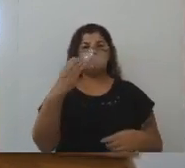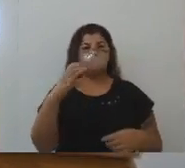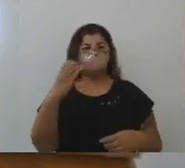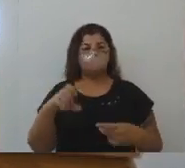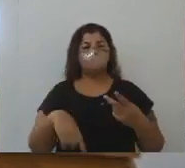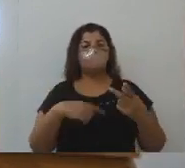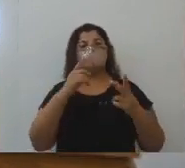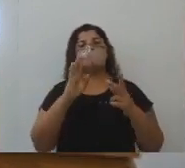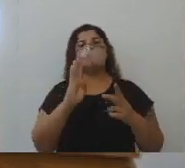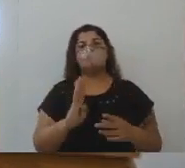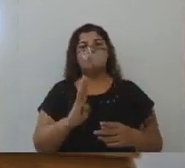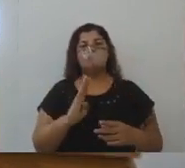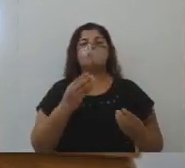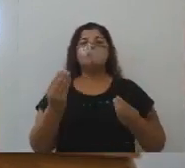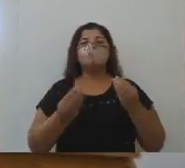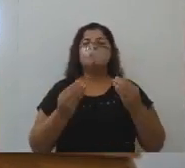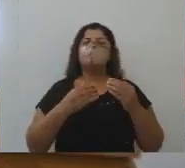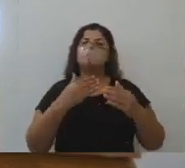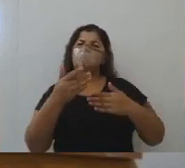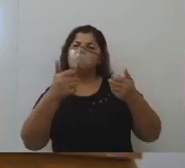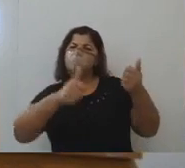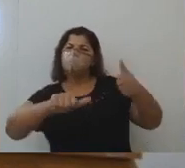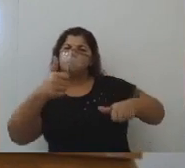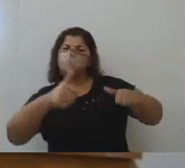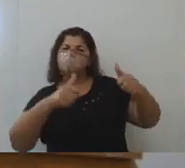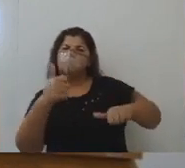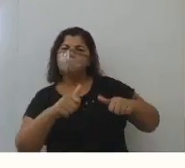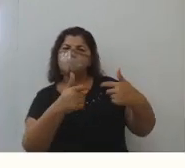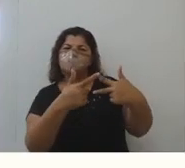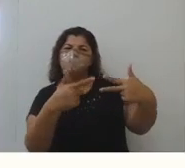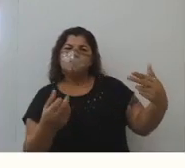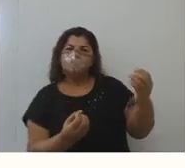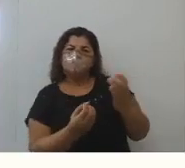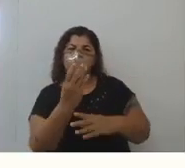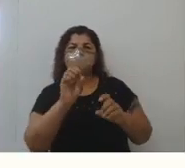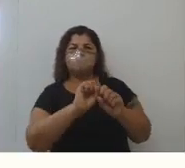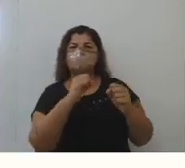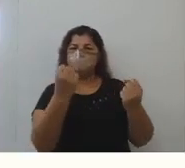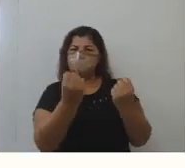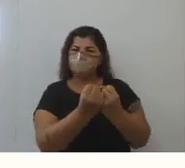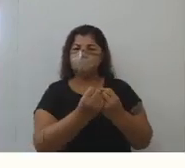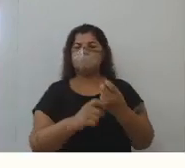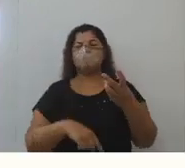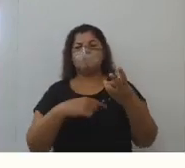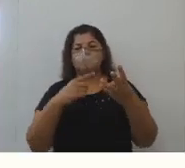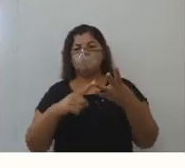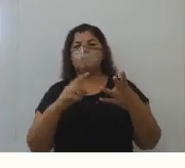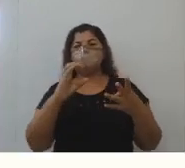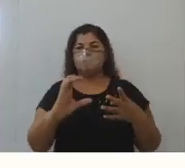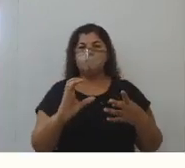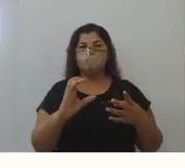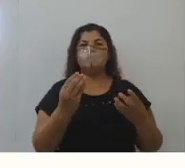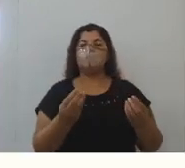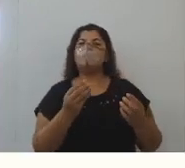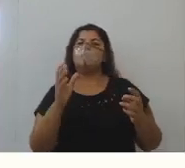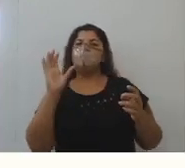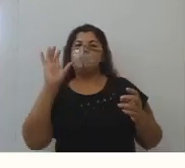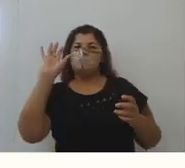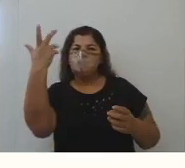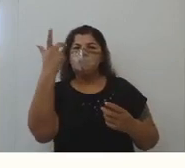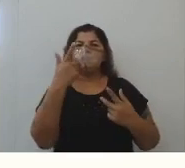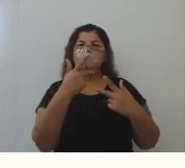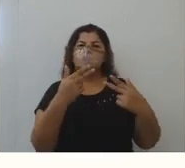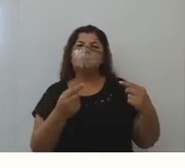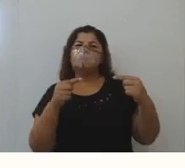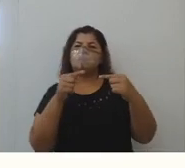A construção de uma análise dos fenômenos que acontecem na sociedade. Letra C. Tomar decisões fundamentadas